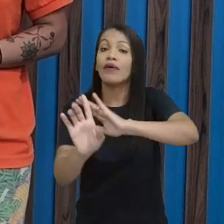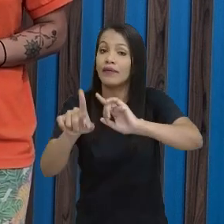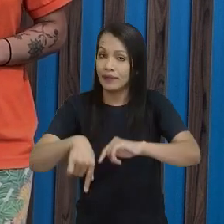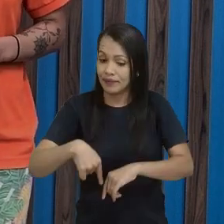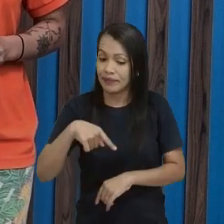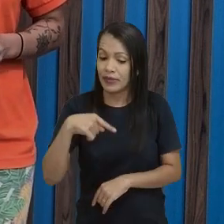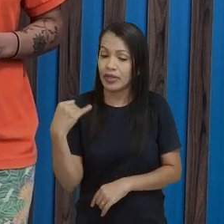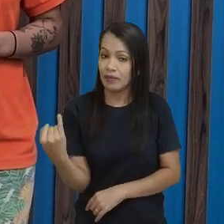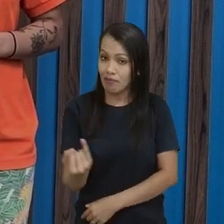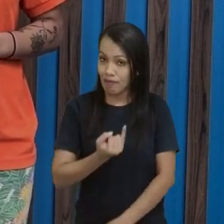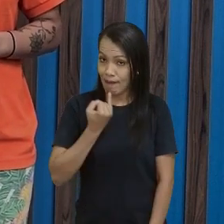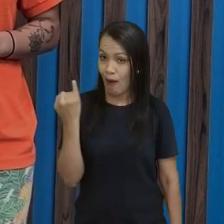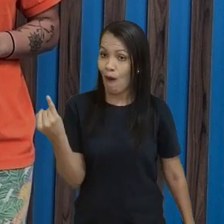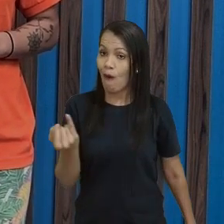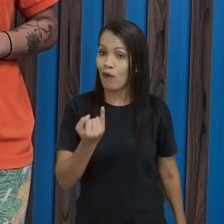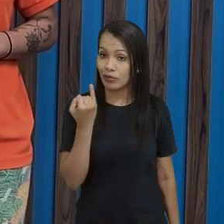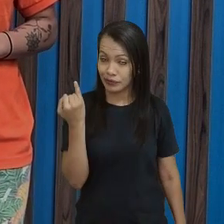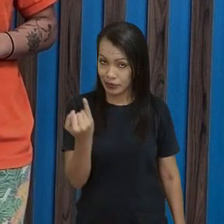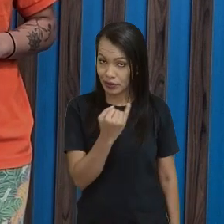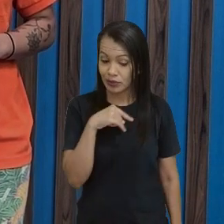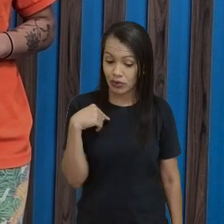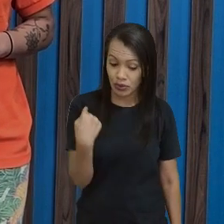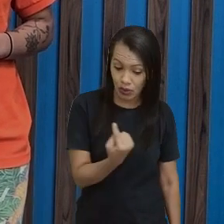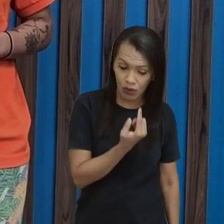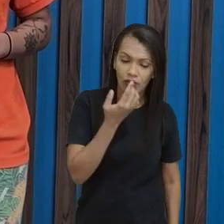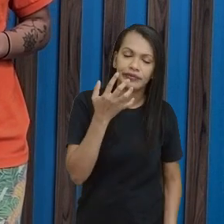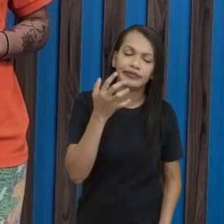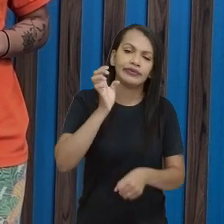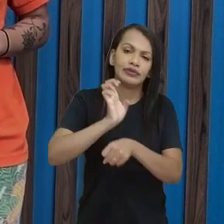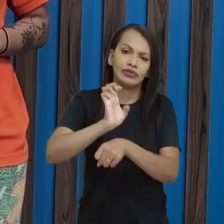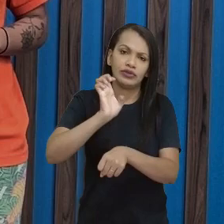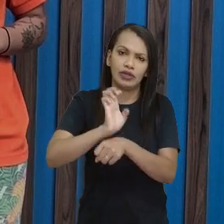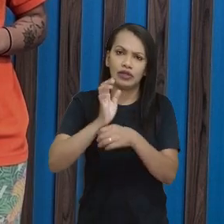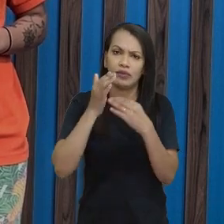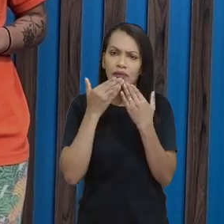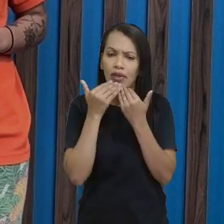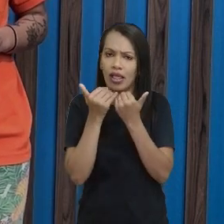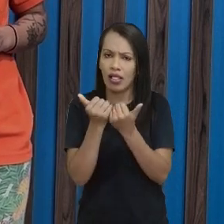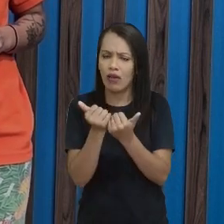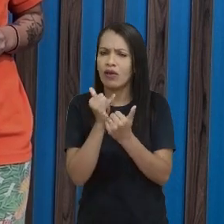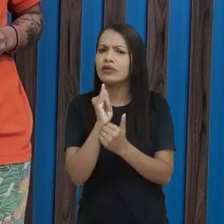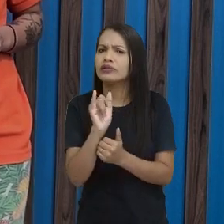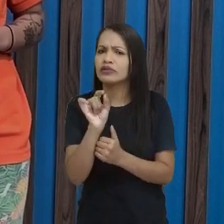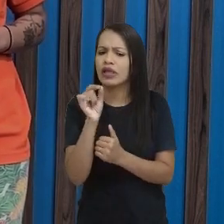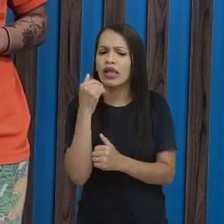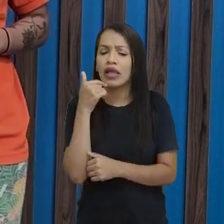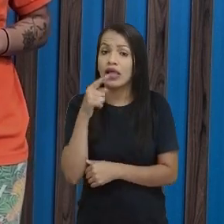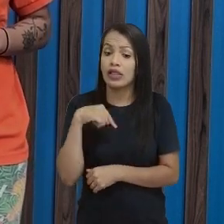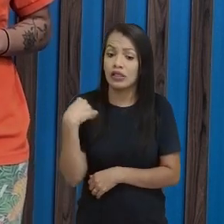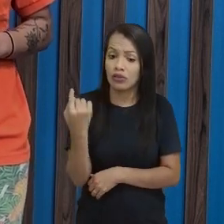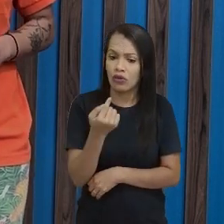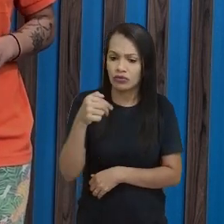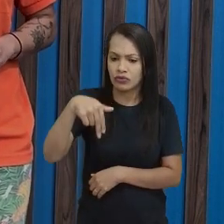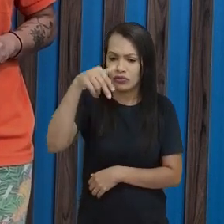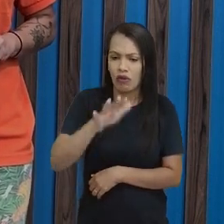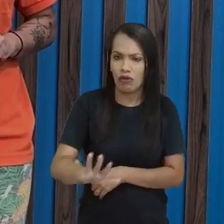rio Capibaribe para o nosso estado e, melhor dizendo, para a região do Nordeste,